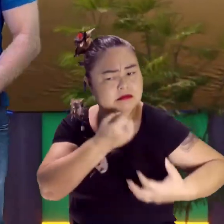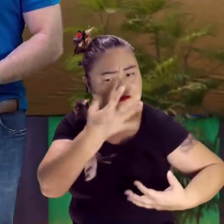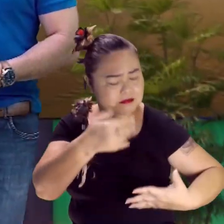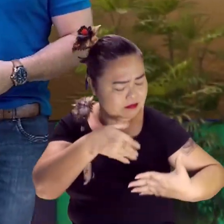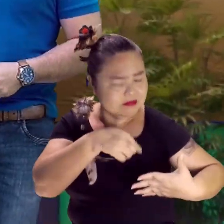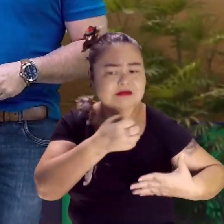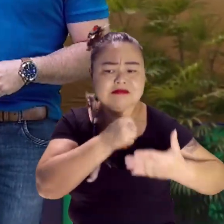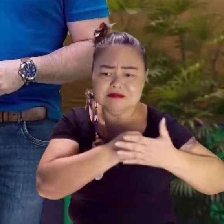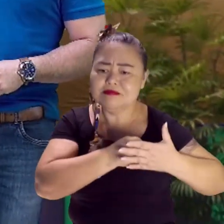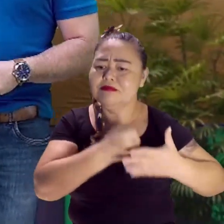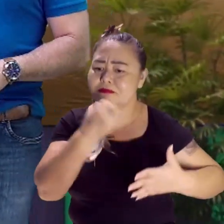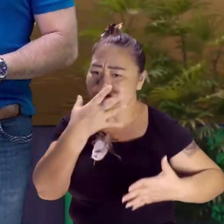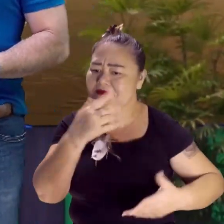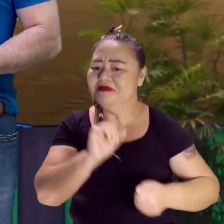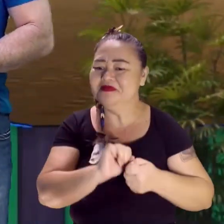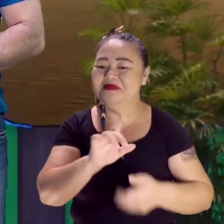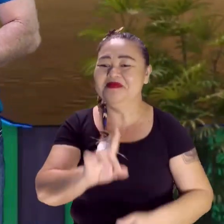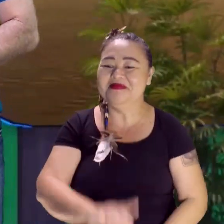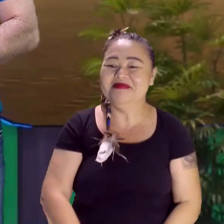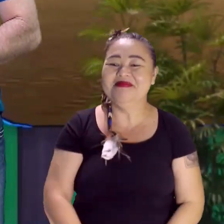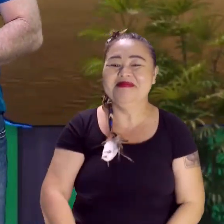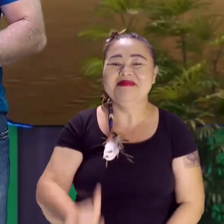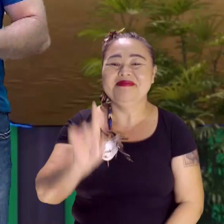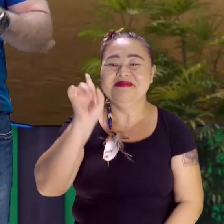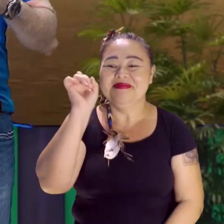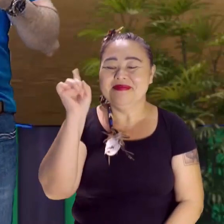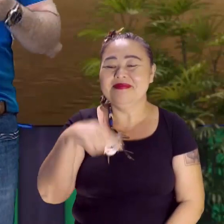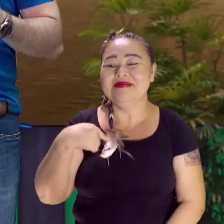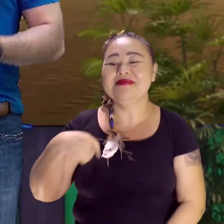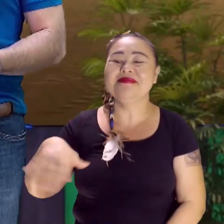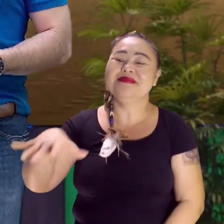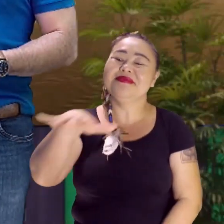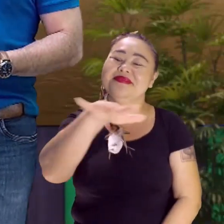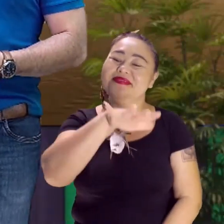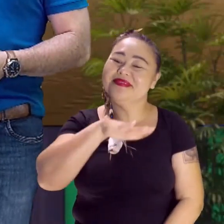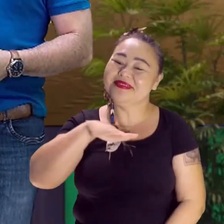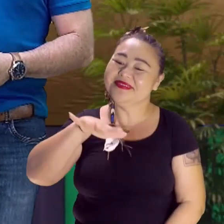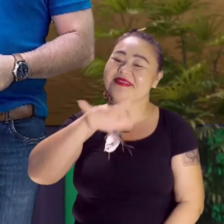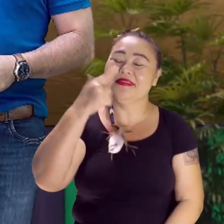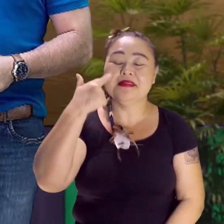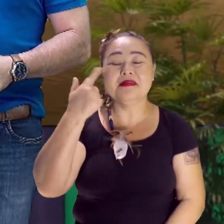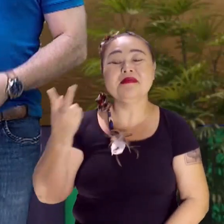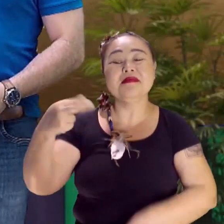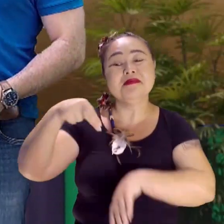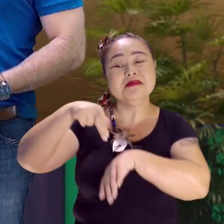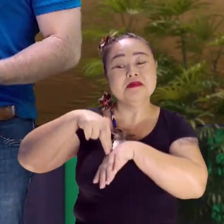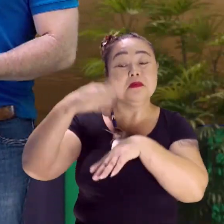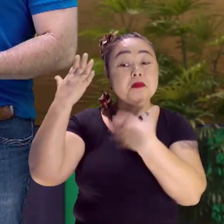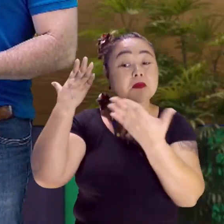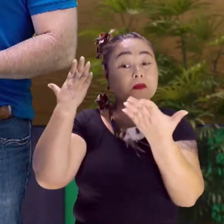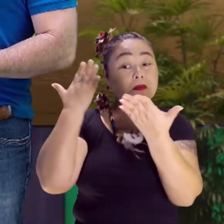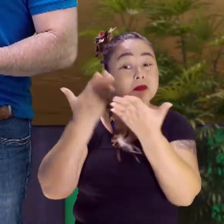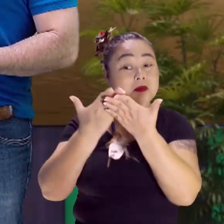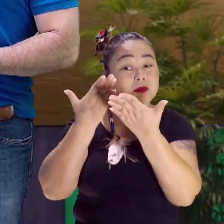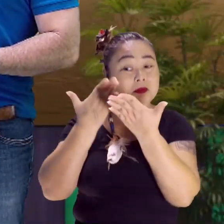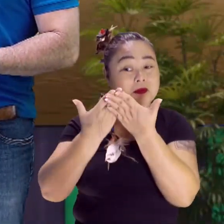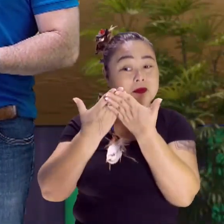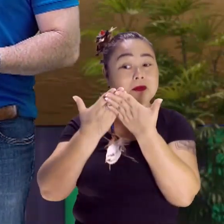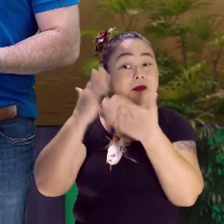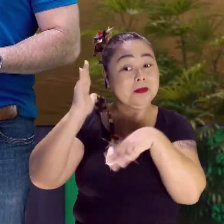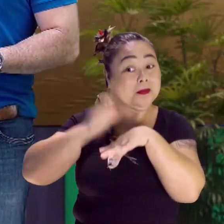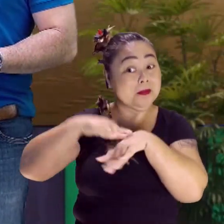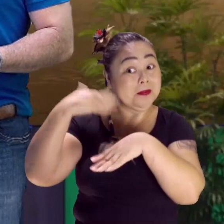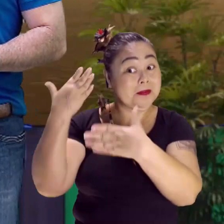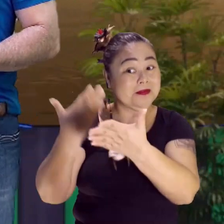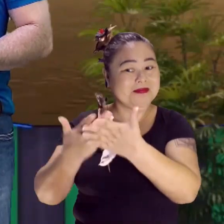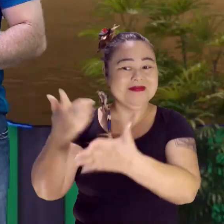cara de coração bom E aí galerinha Voltamos para mais uma geografia de Rondônia reta final né Professor Jorge final